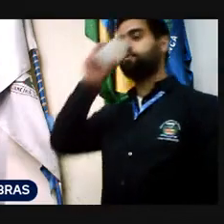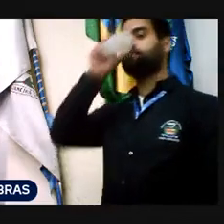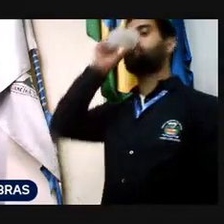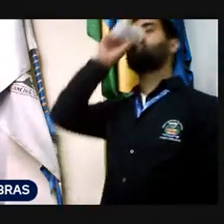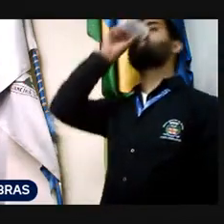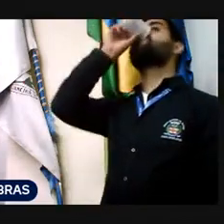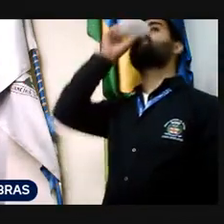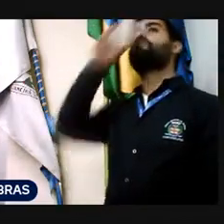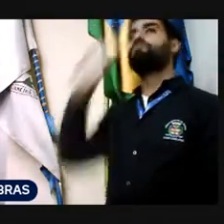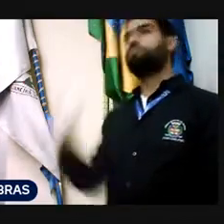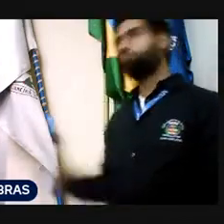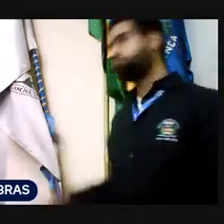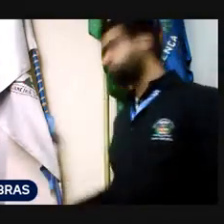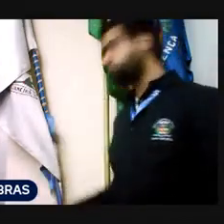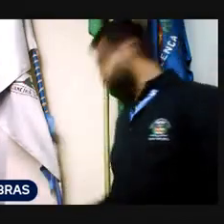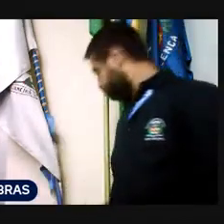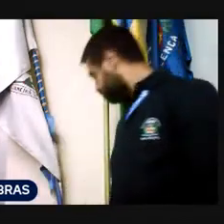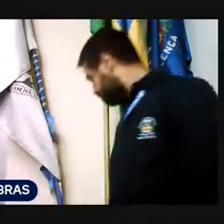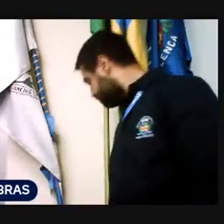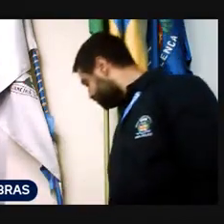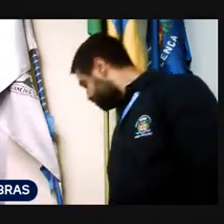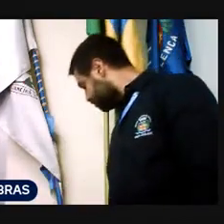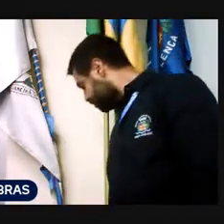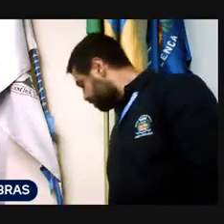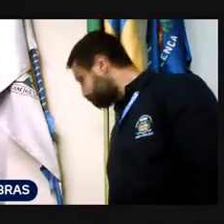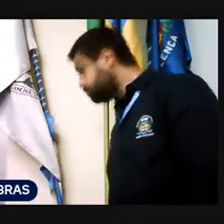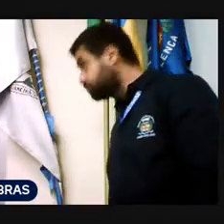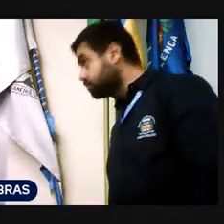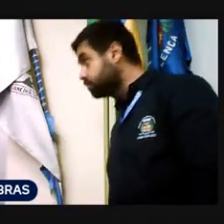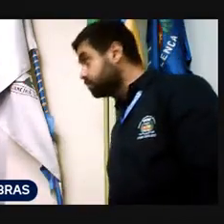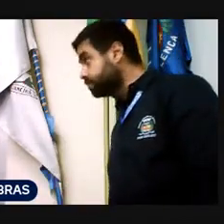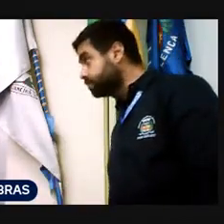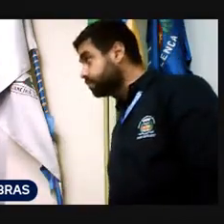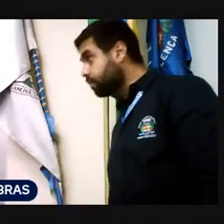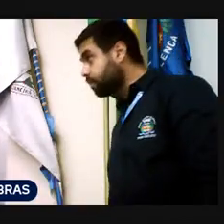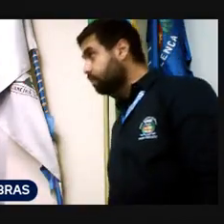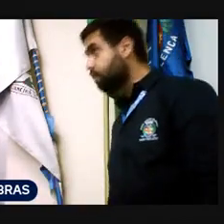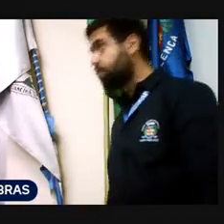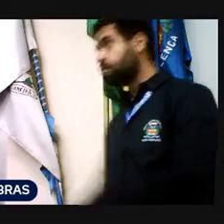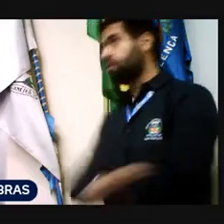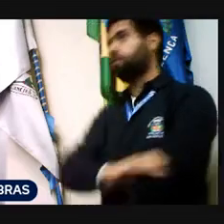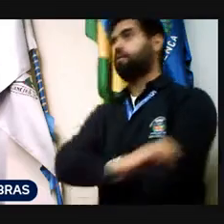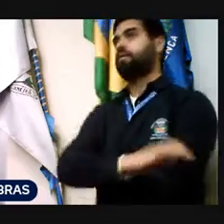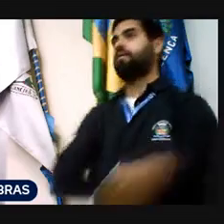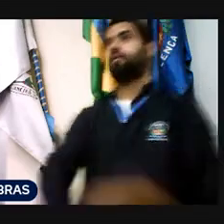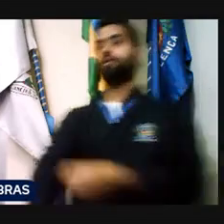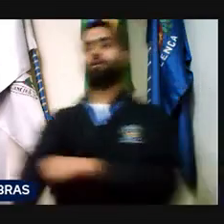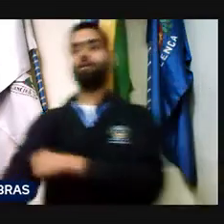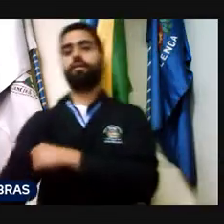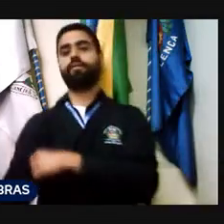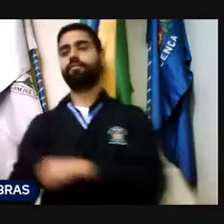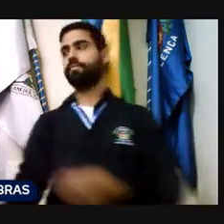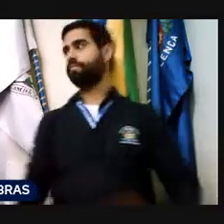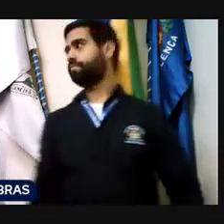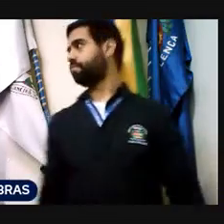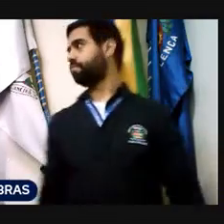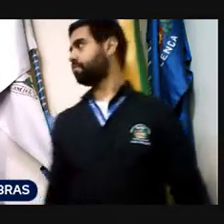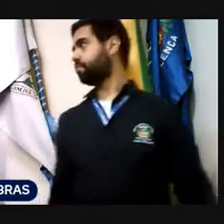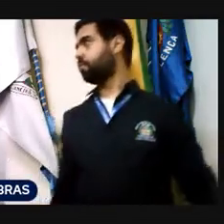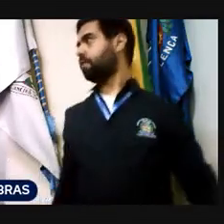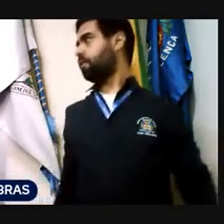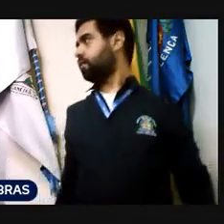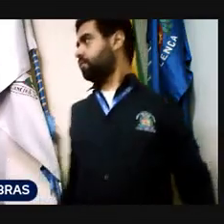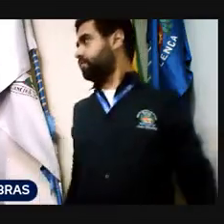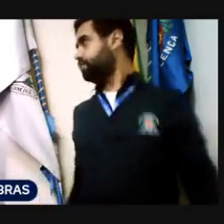Boa noite à mesa, boa noite aos meus pares, a todos que nos assistem. É sempre um prazer retornar a essa casa depois de